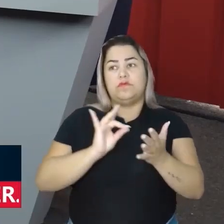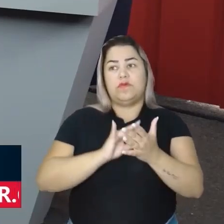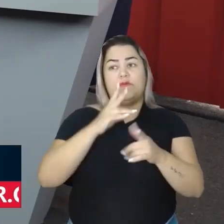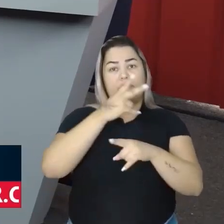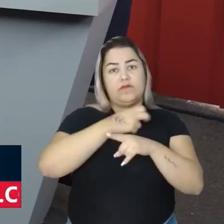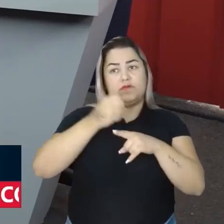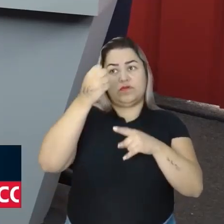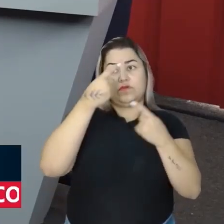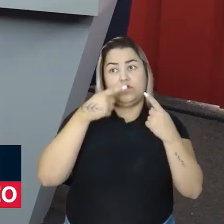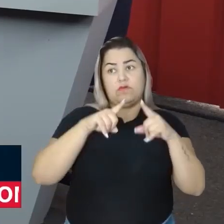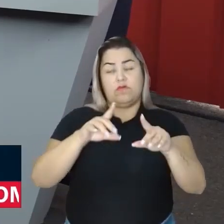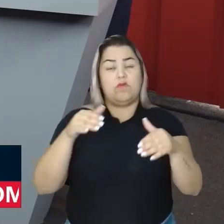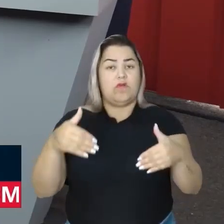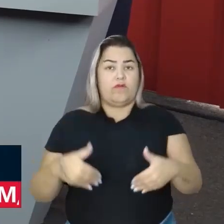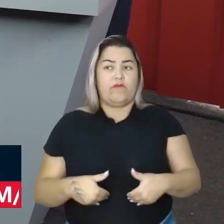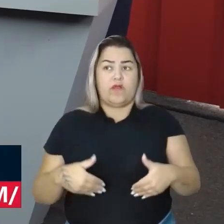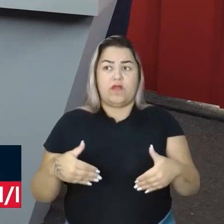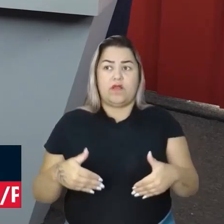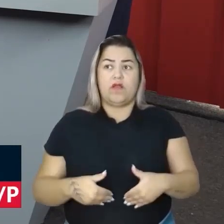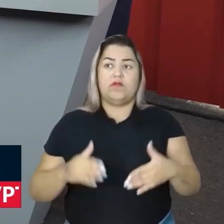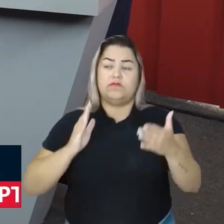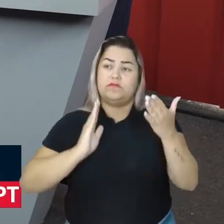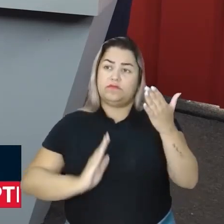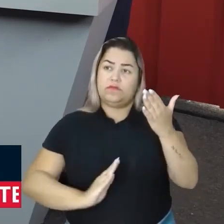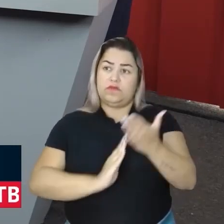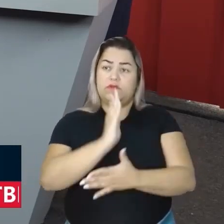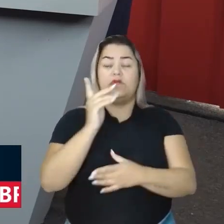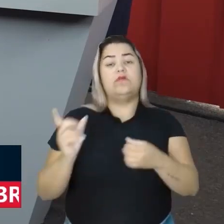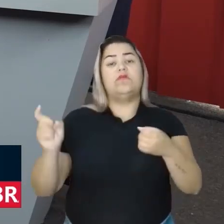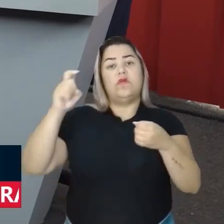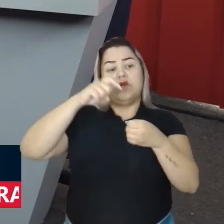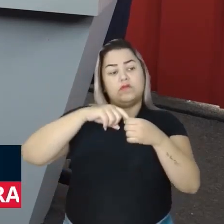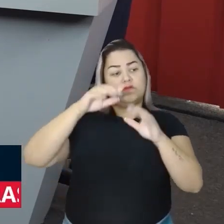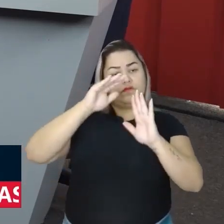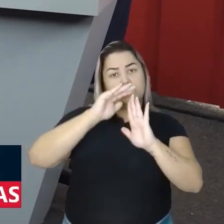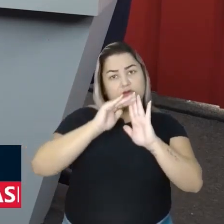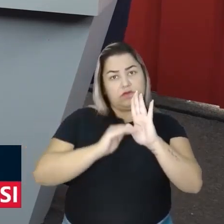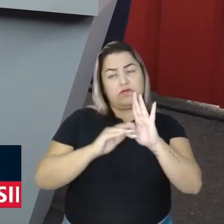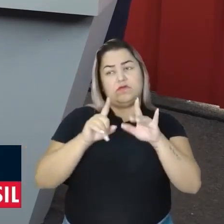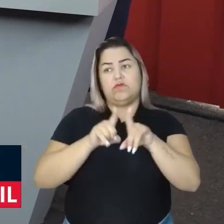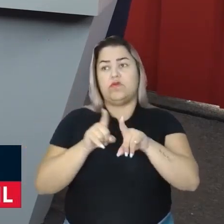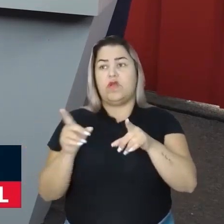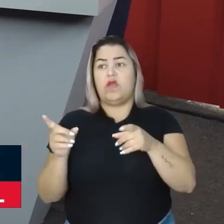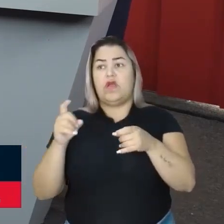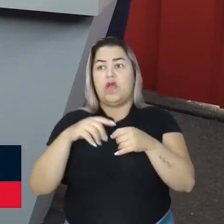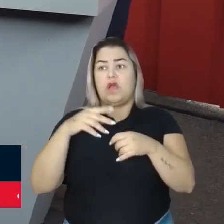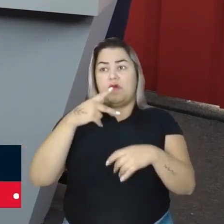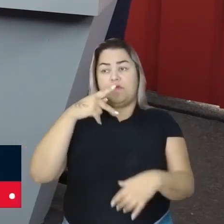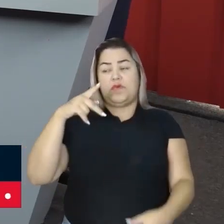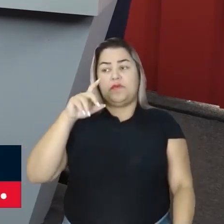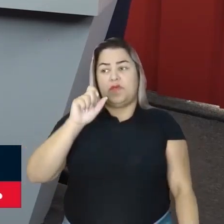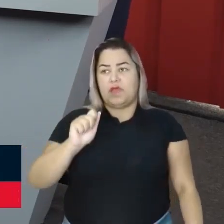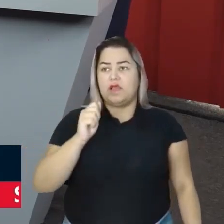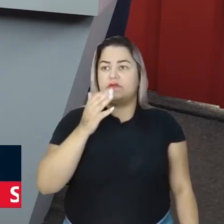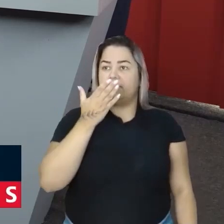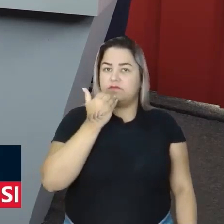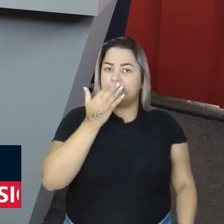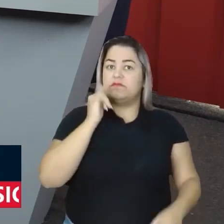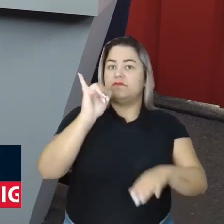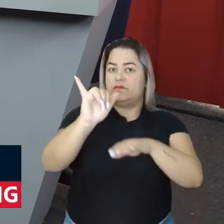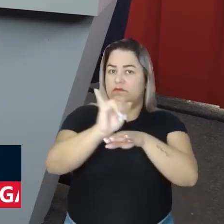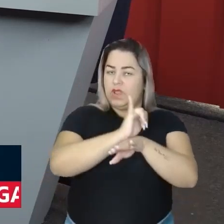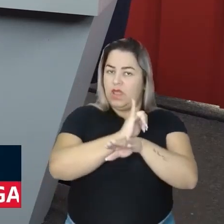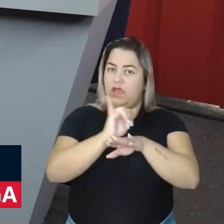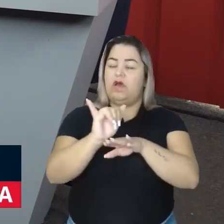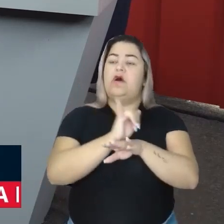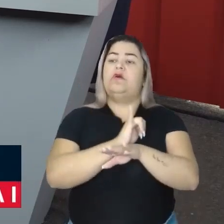vitória aí contra a fome foi a aprovação da retomada do Programa de Aquisição de Alimentos, né? O PAA, que foi estratégico, né?